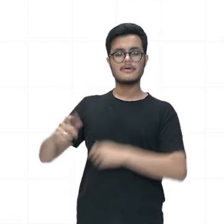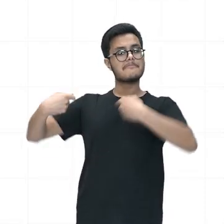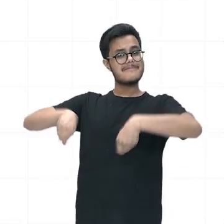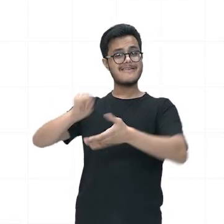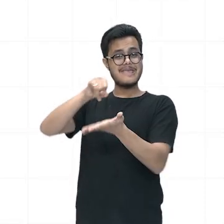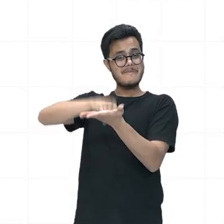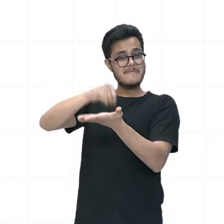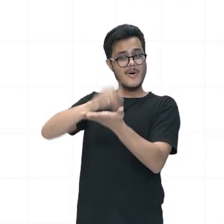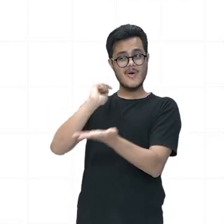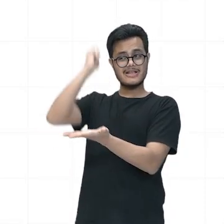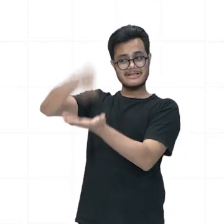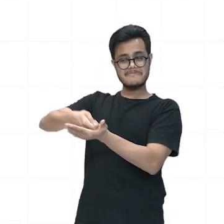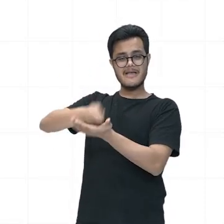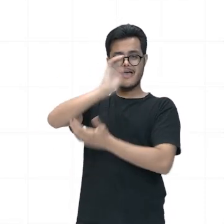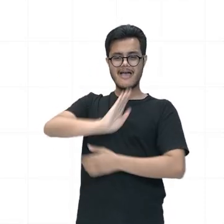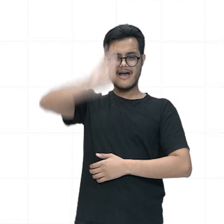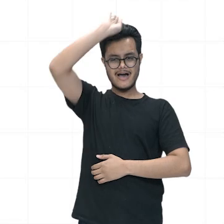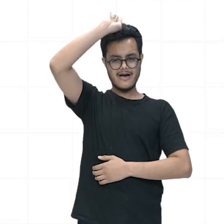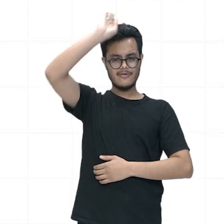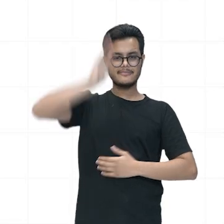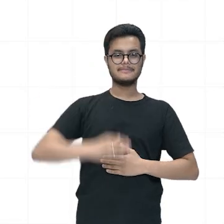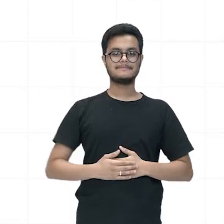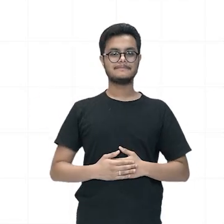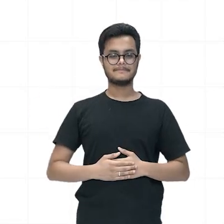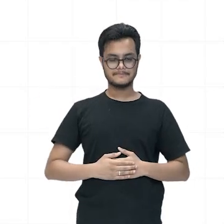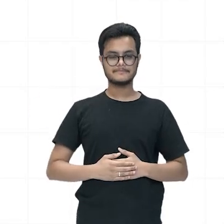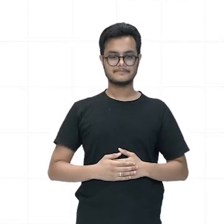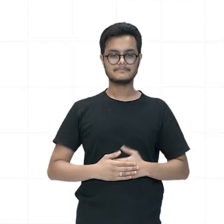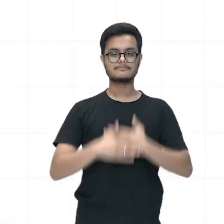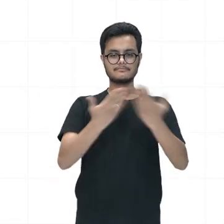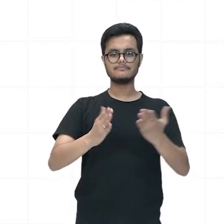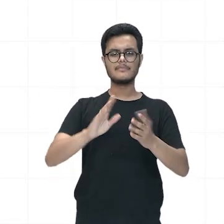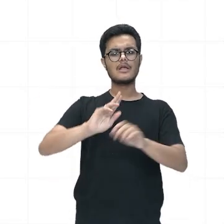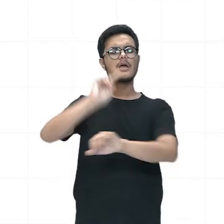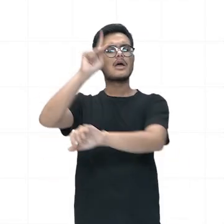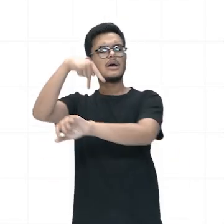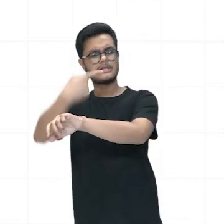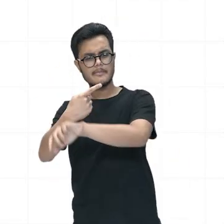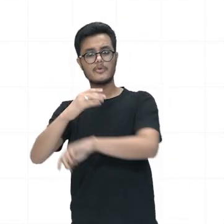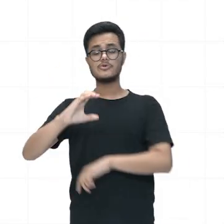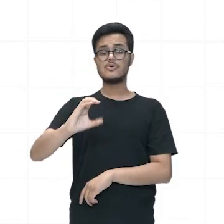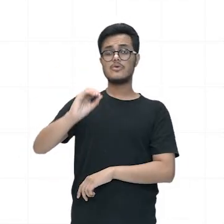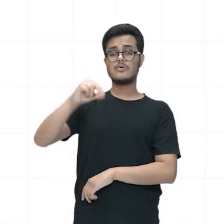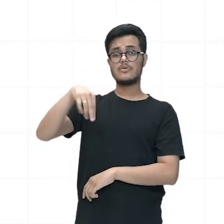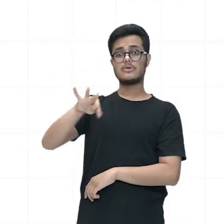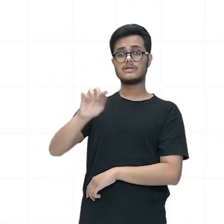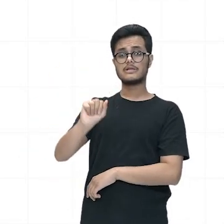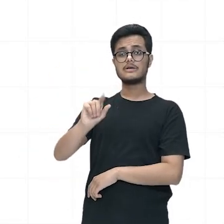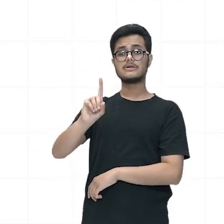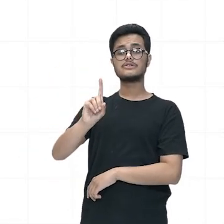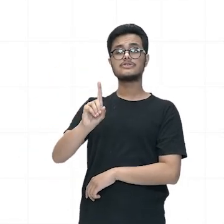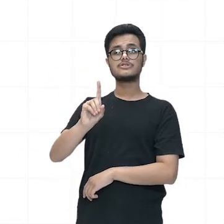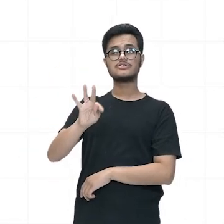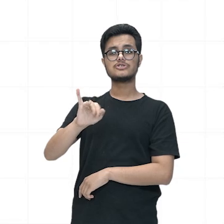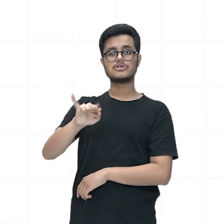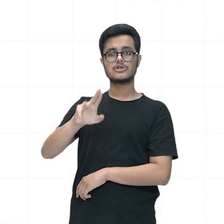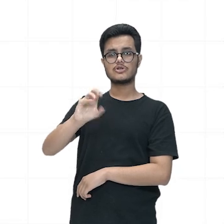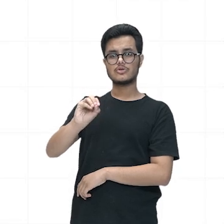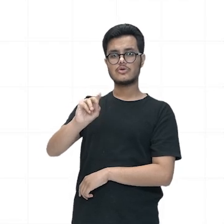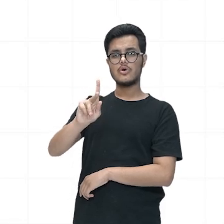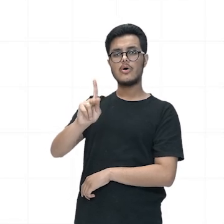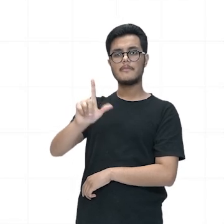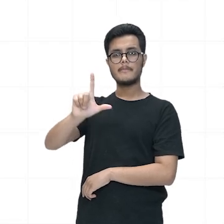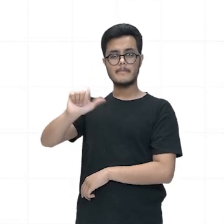tá? A cidade de Bizâncio, mais tarde chamada de Constantinopla, tornou-se, então, a capital